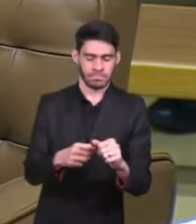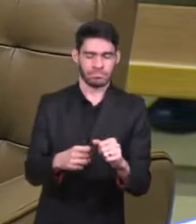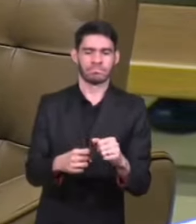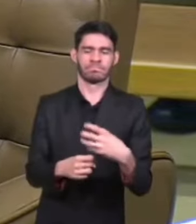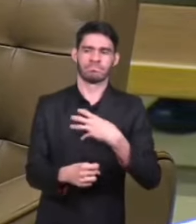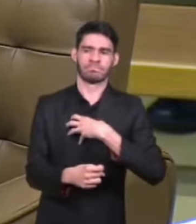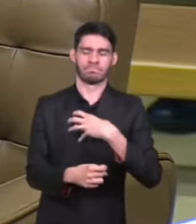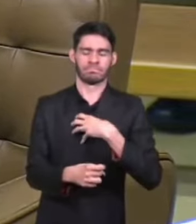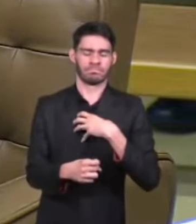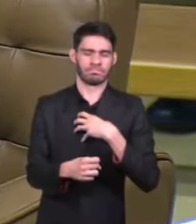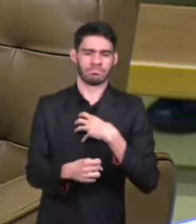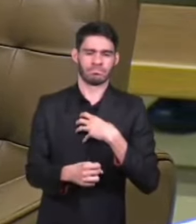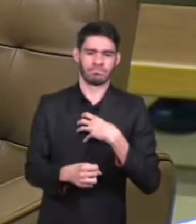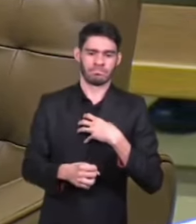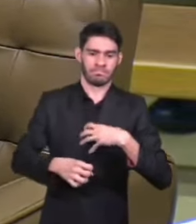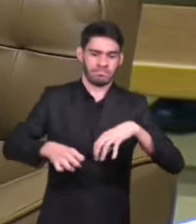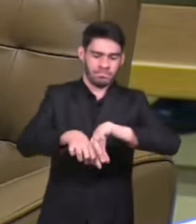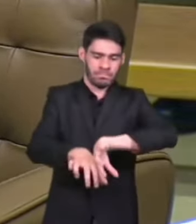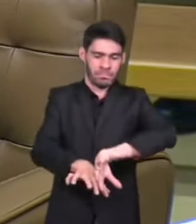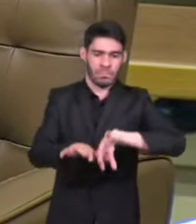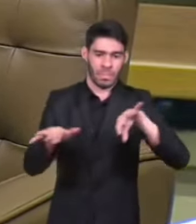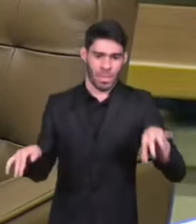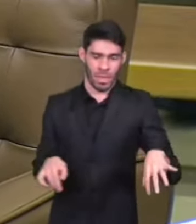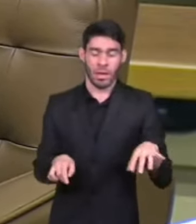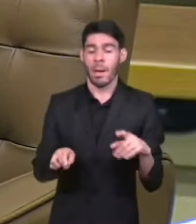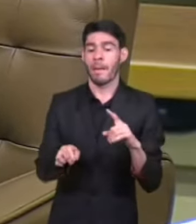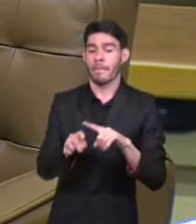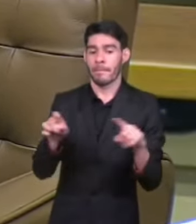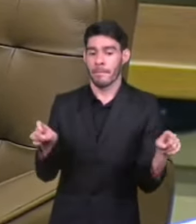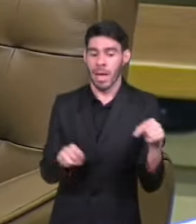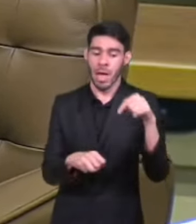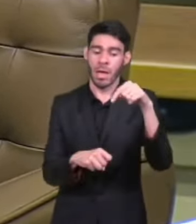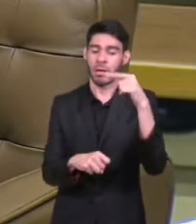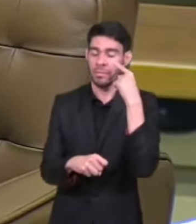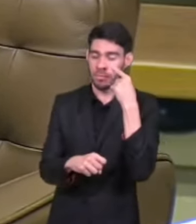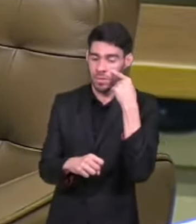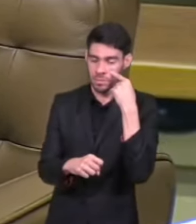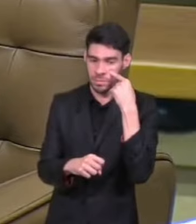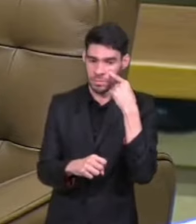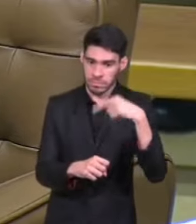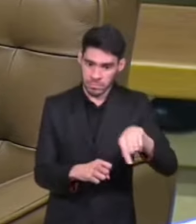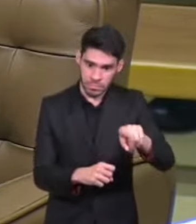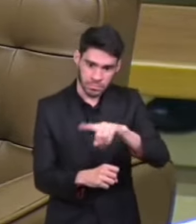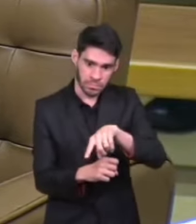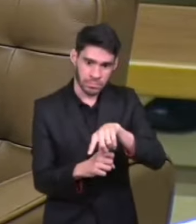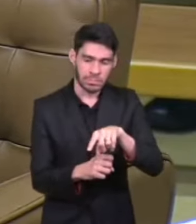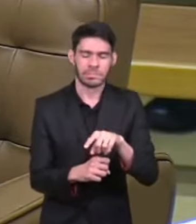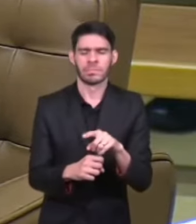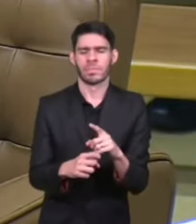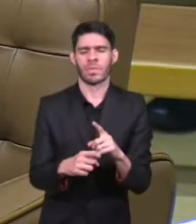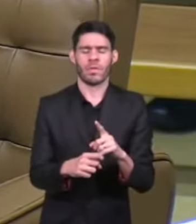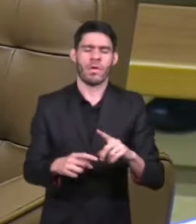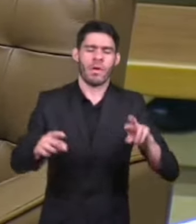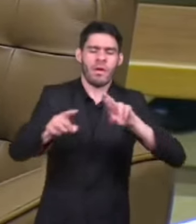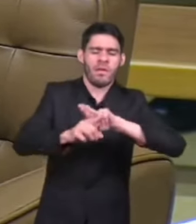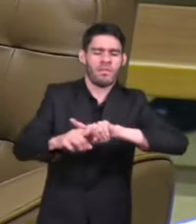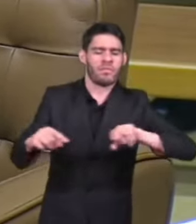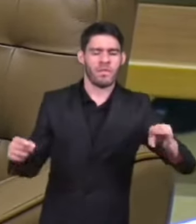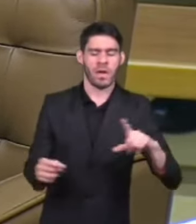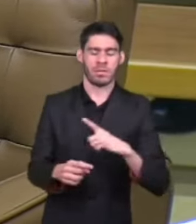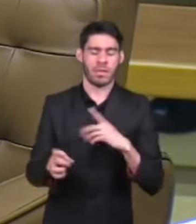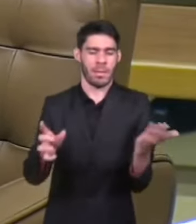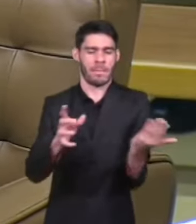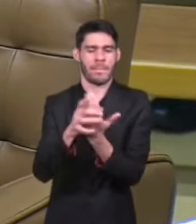da dessegregação racial. Mas aqui vejam os senhores que muitas das questões envolvem